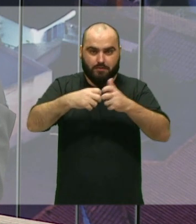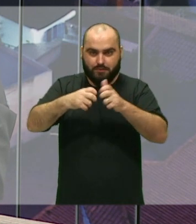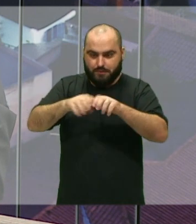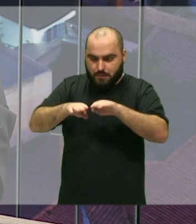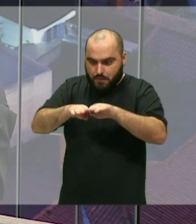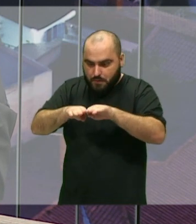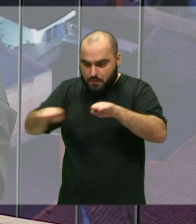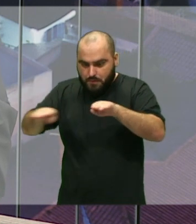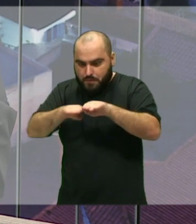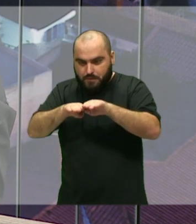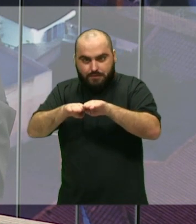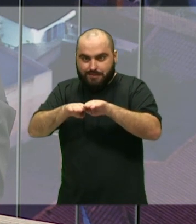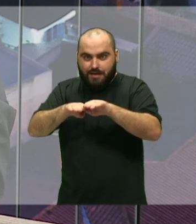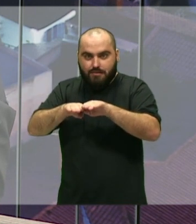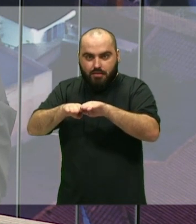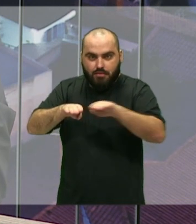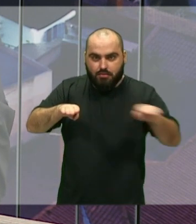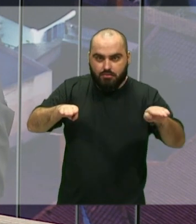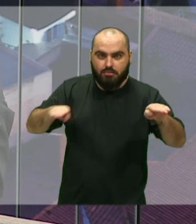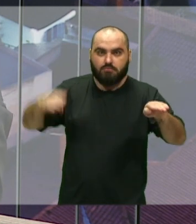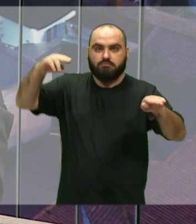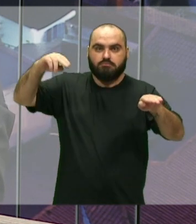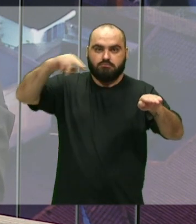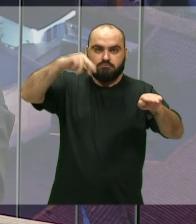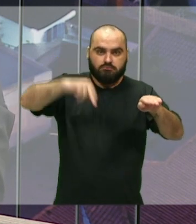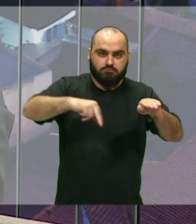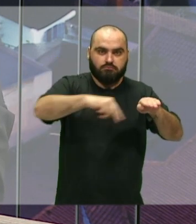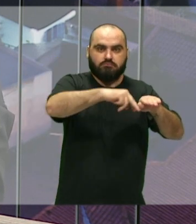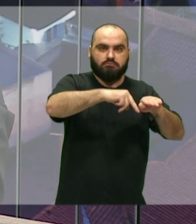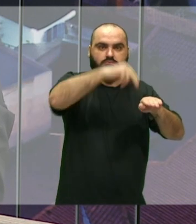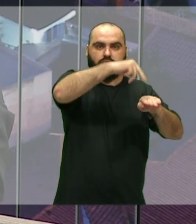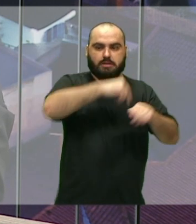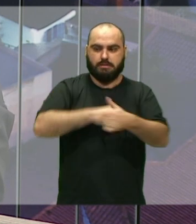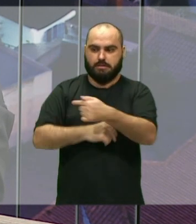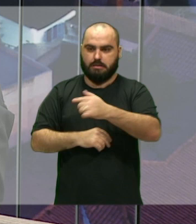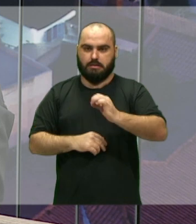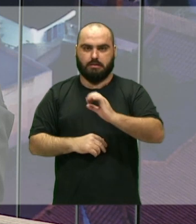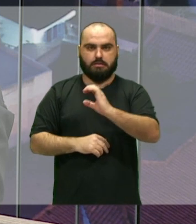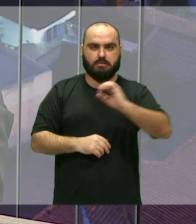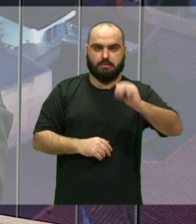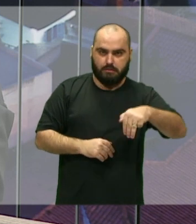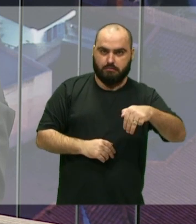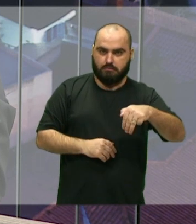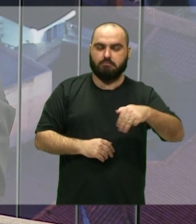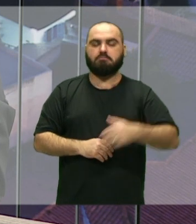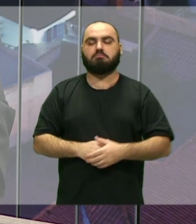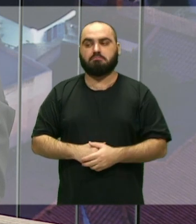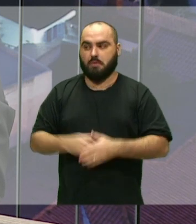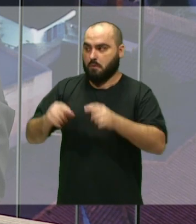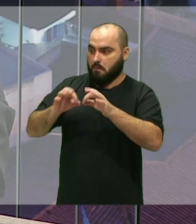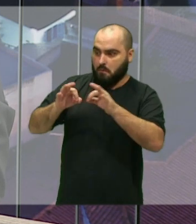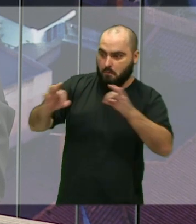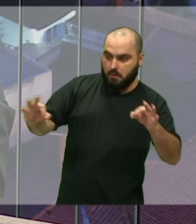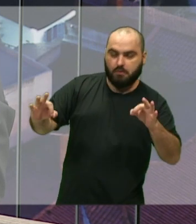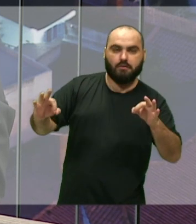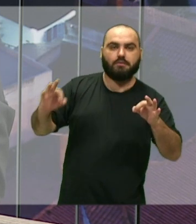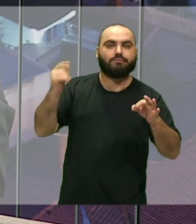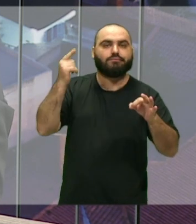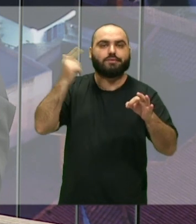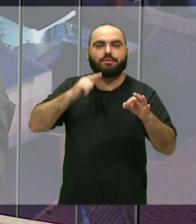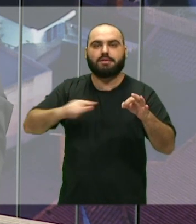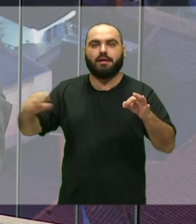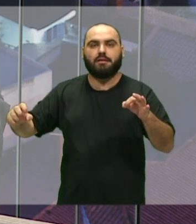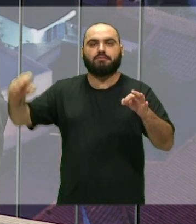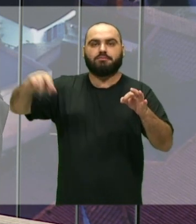da plataforma, né, bota aí para mais de 70 centímetros fora da plataforma, não tinha como